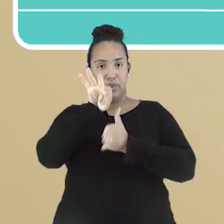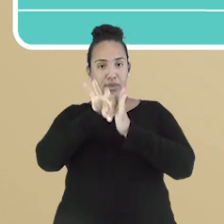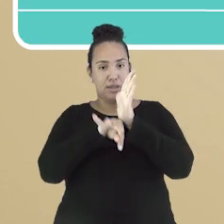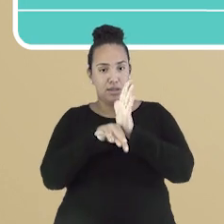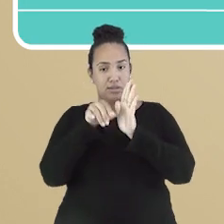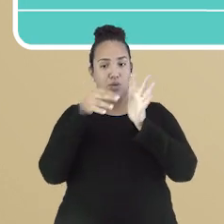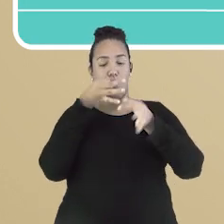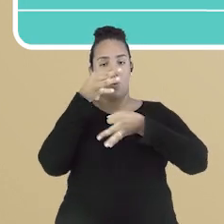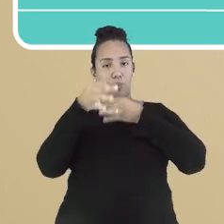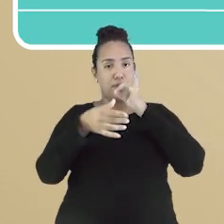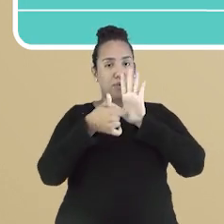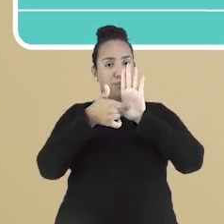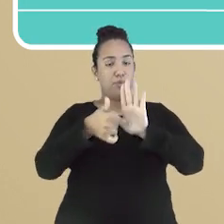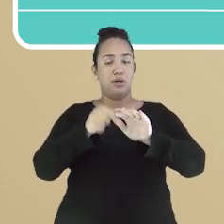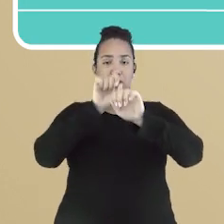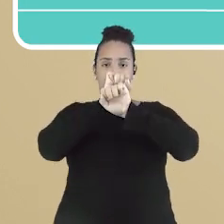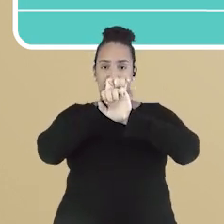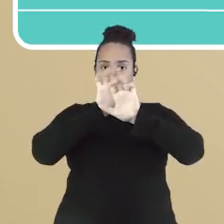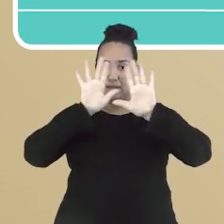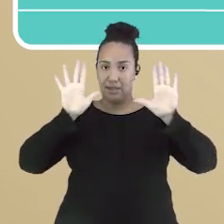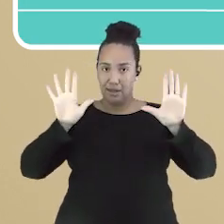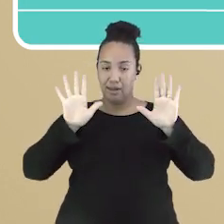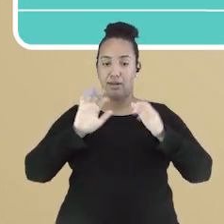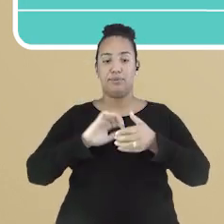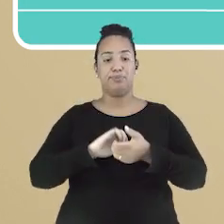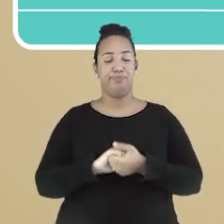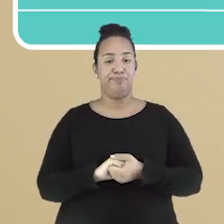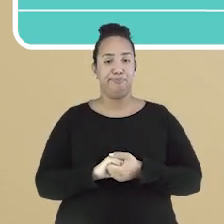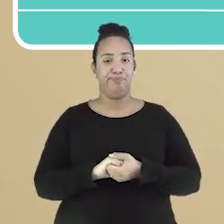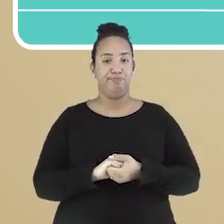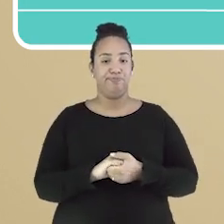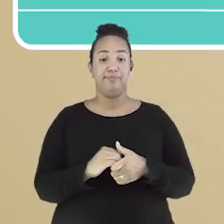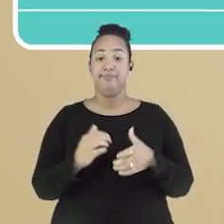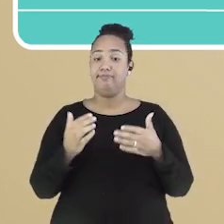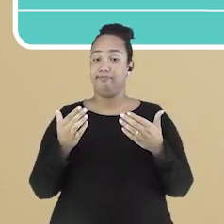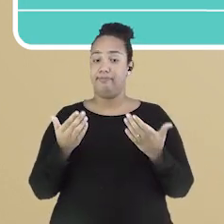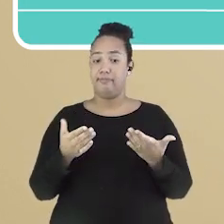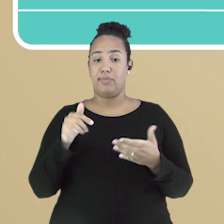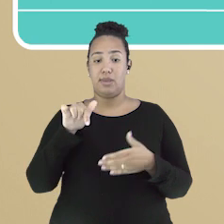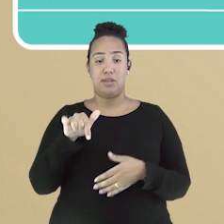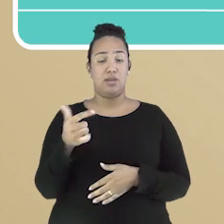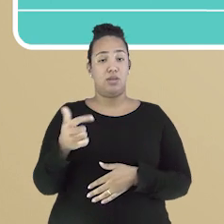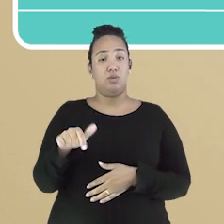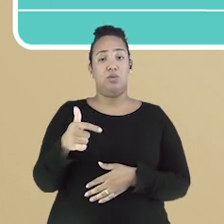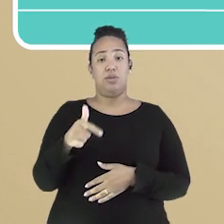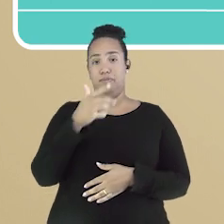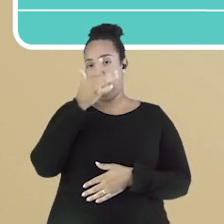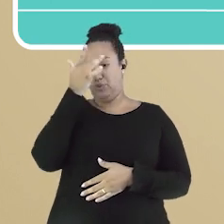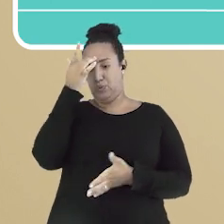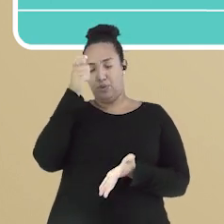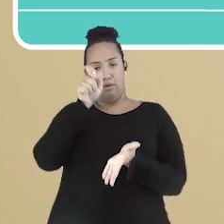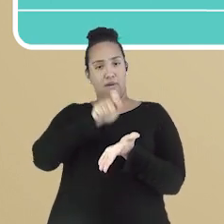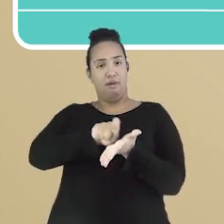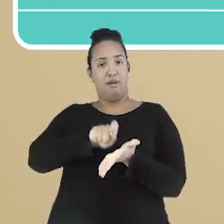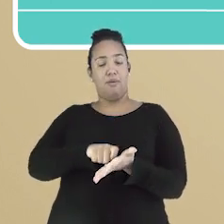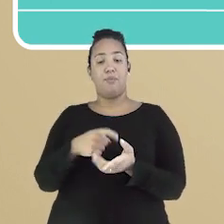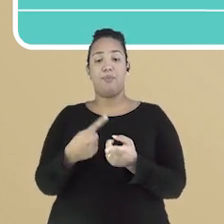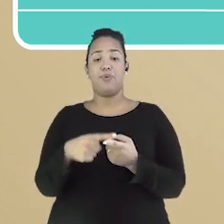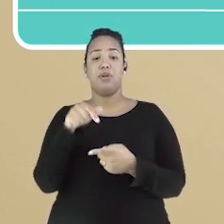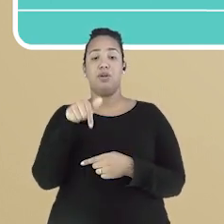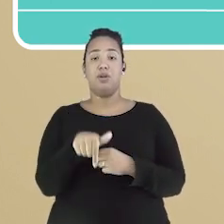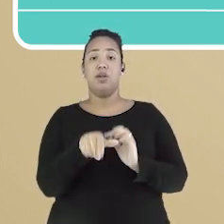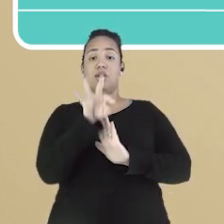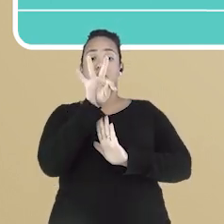afirme essas opiniões de forma clara e objetiva ao leitor. Geralmente, não possui a presença de uma assinatura, porque